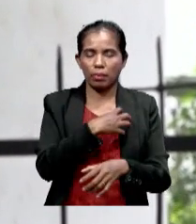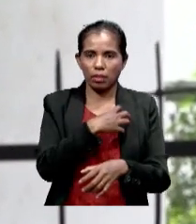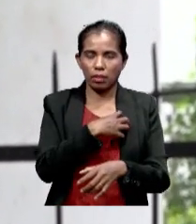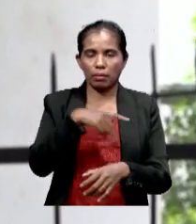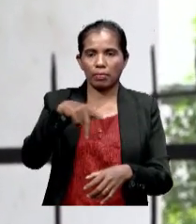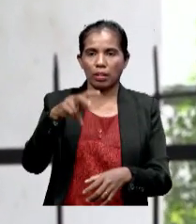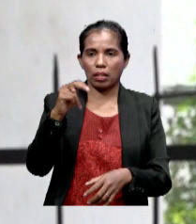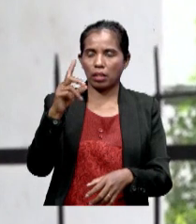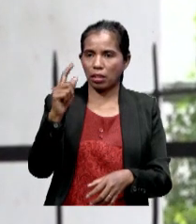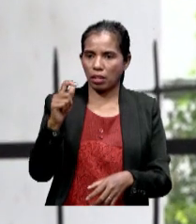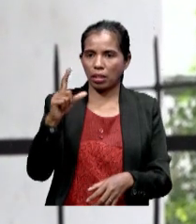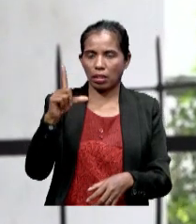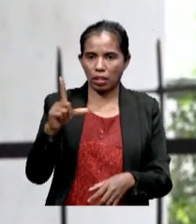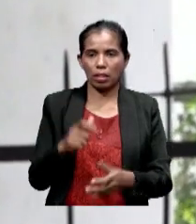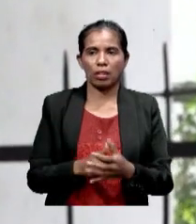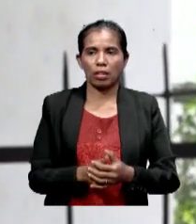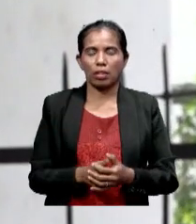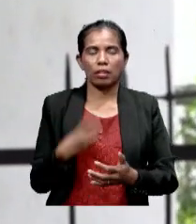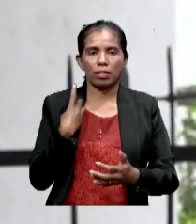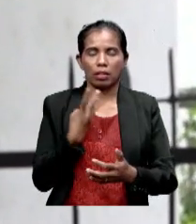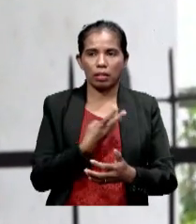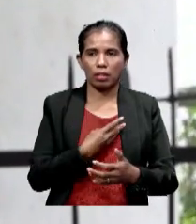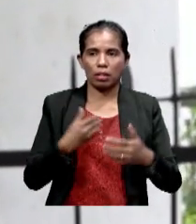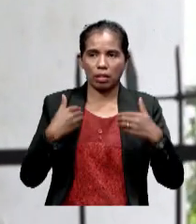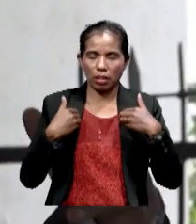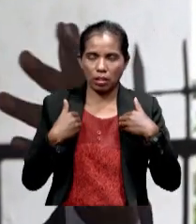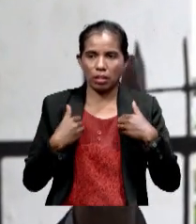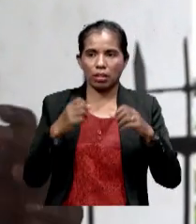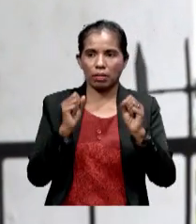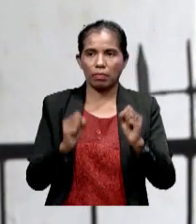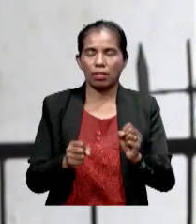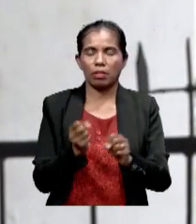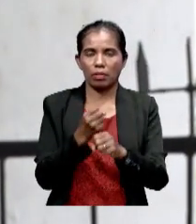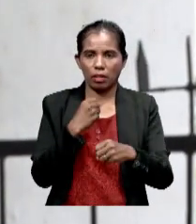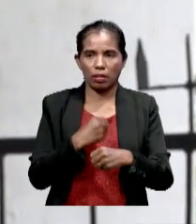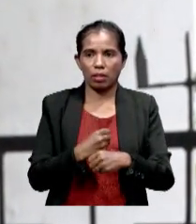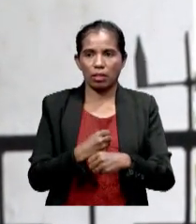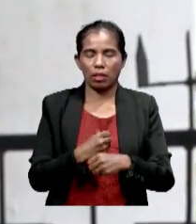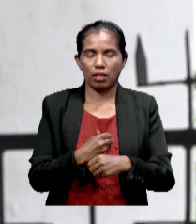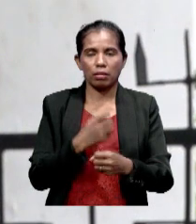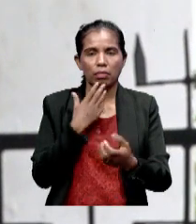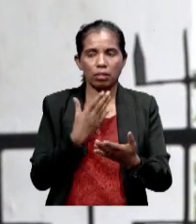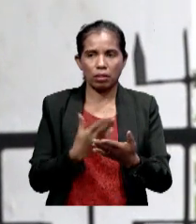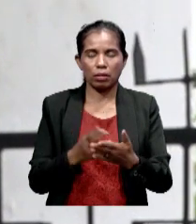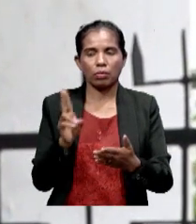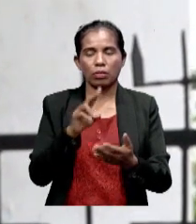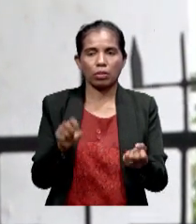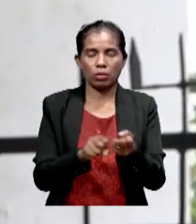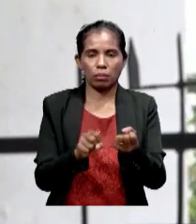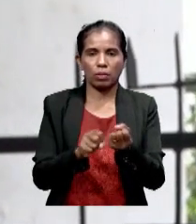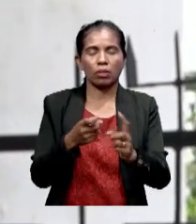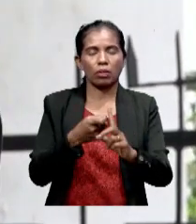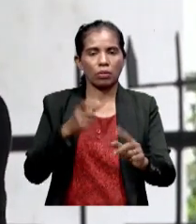PNTL, e neve ita e a honra ida a tu bele halo melhoramento de Iracne, o apoio do seu